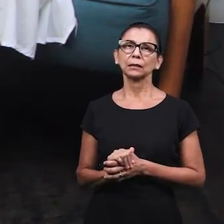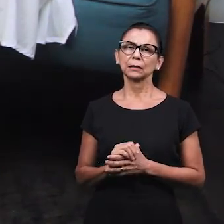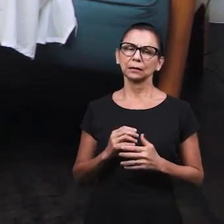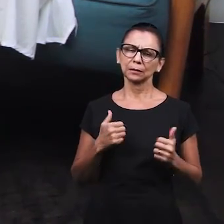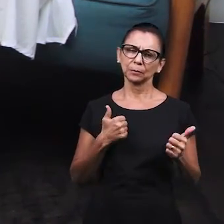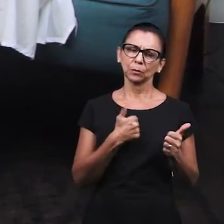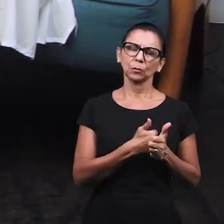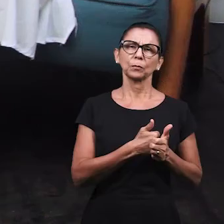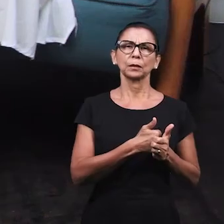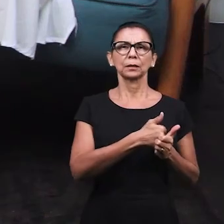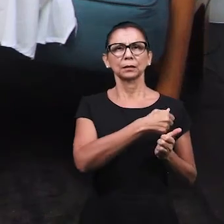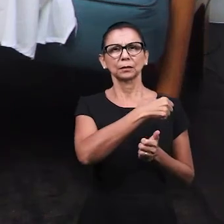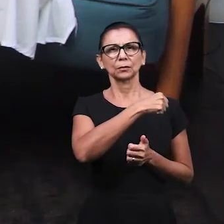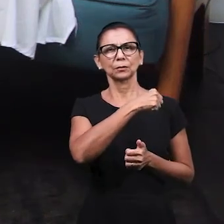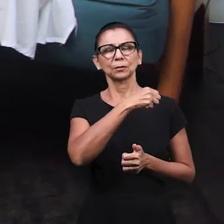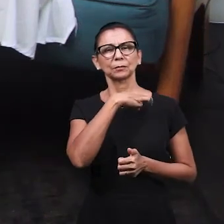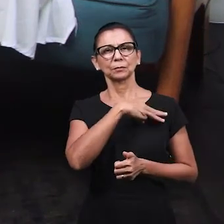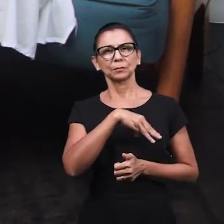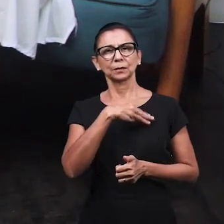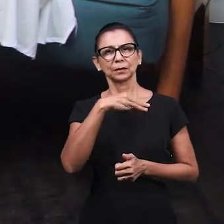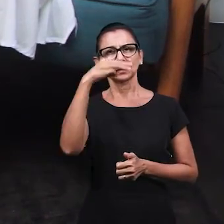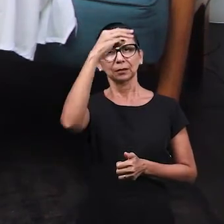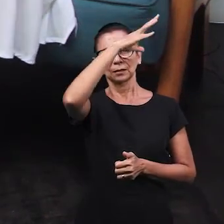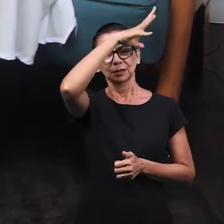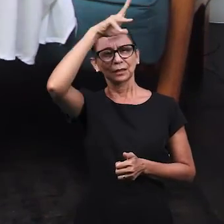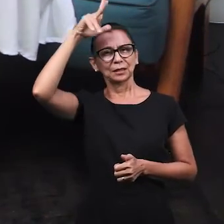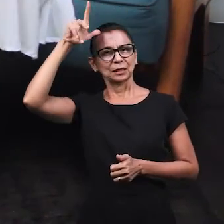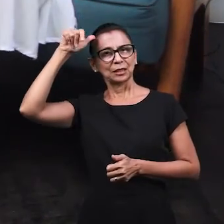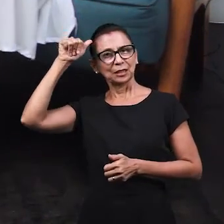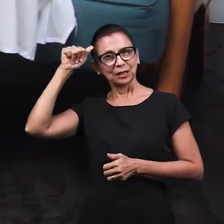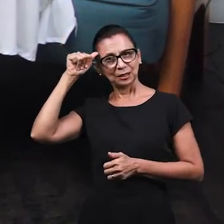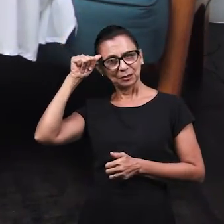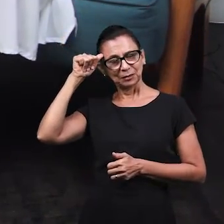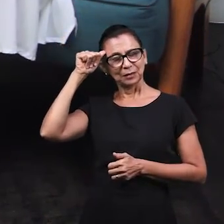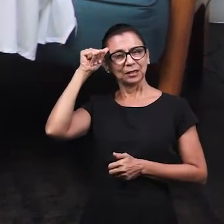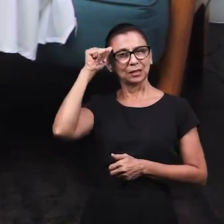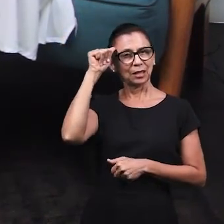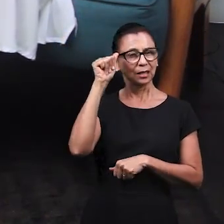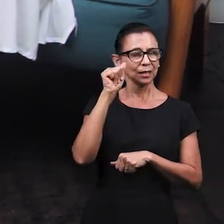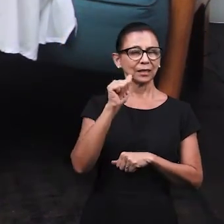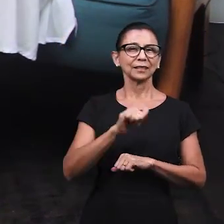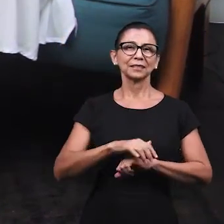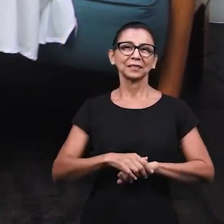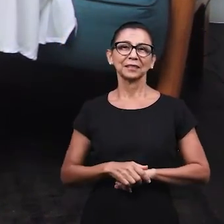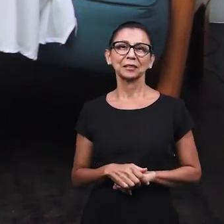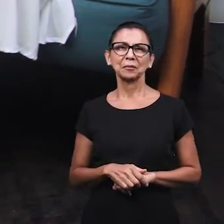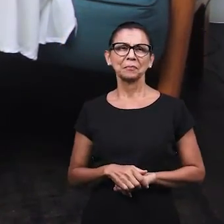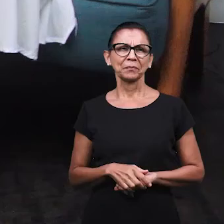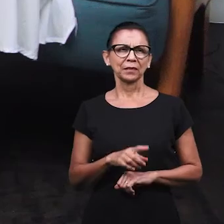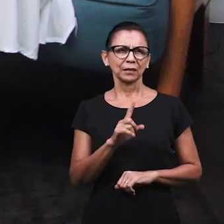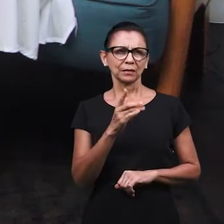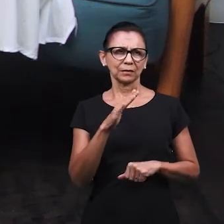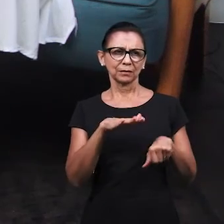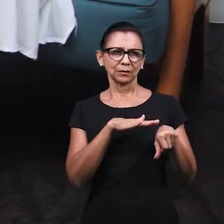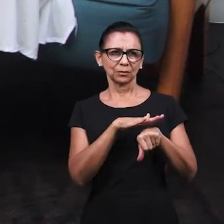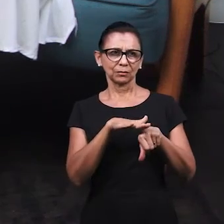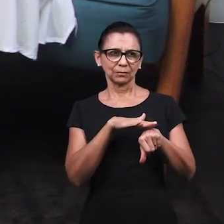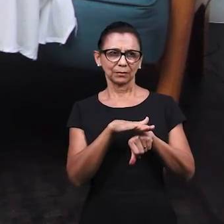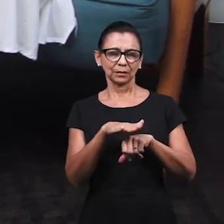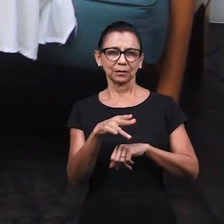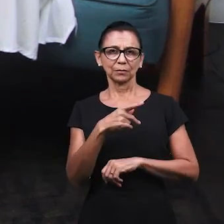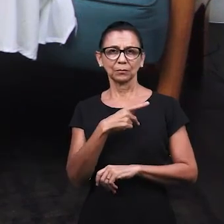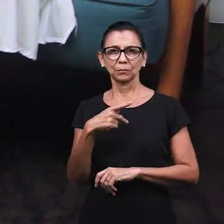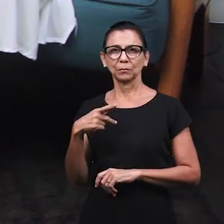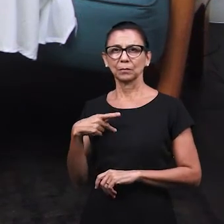Amazônia. Lucélia, vamos começar falando sobre missão, então. Opa, bora. Missão é um assunto que nós já recebemos, já conversamos,